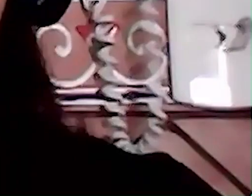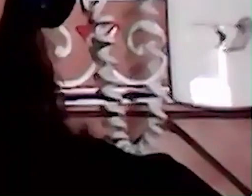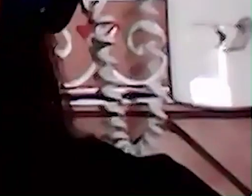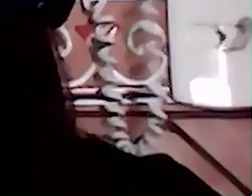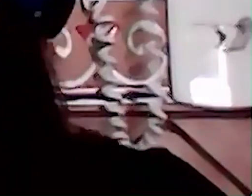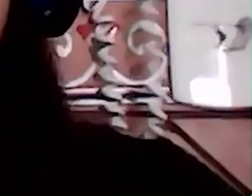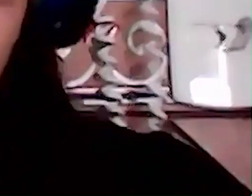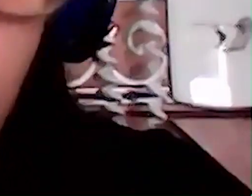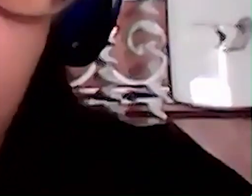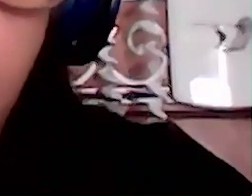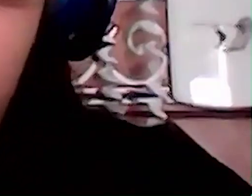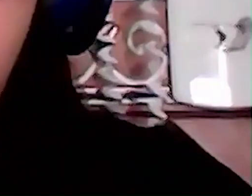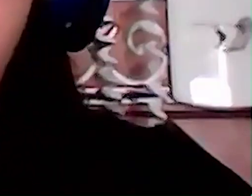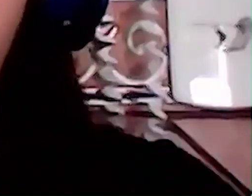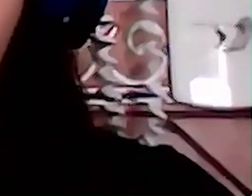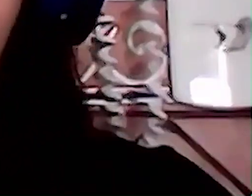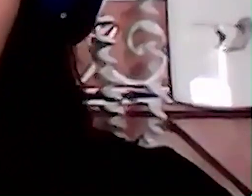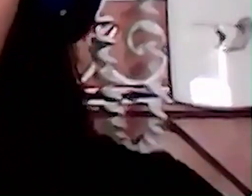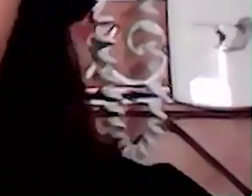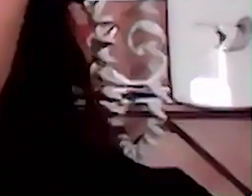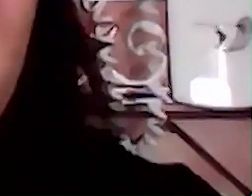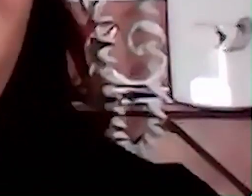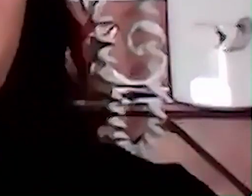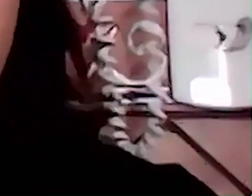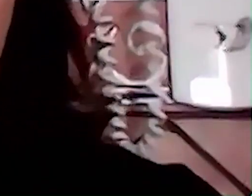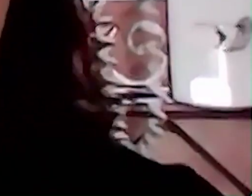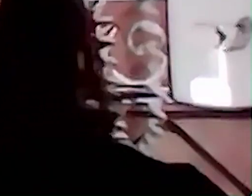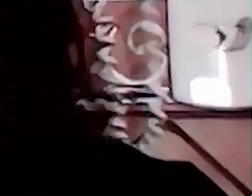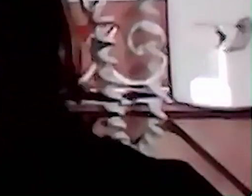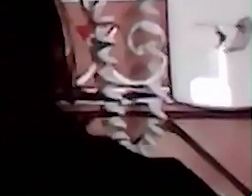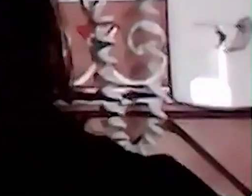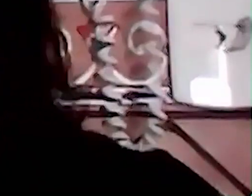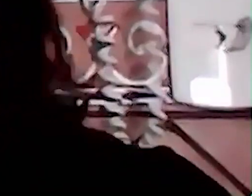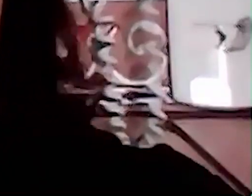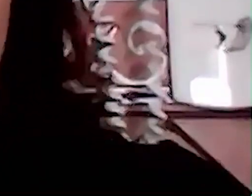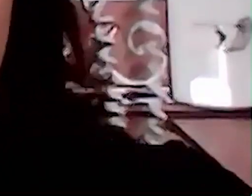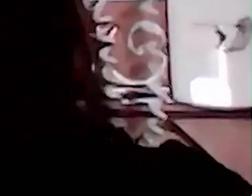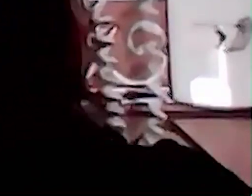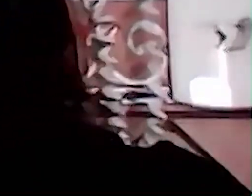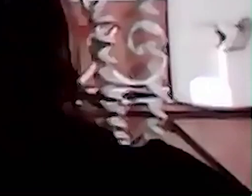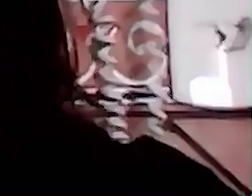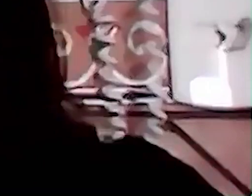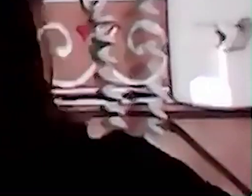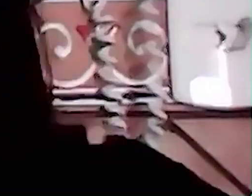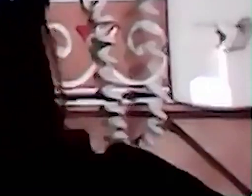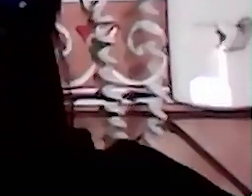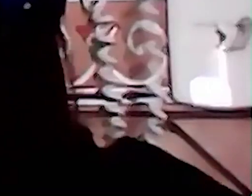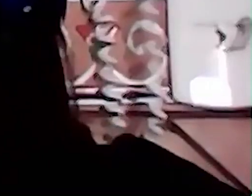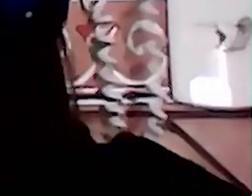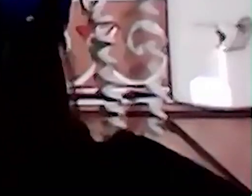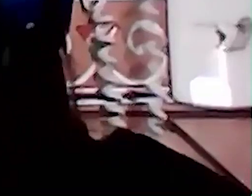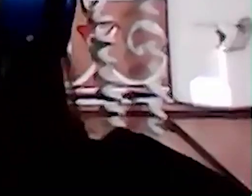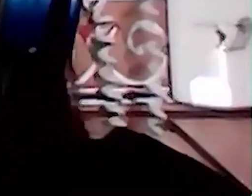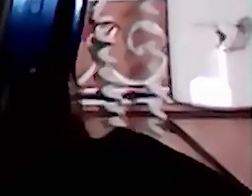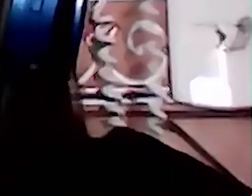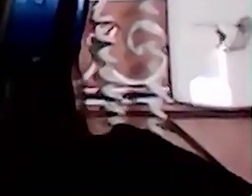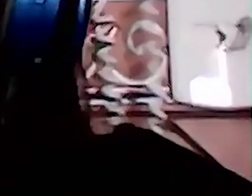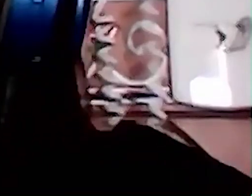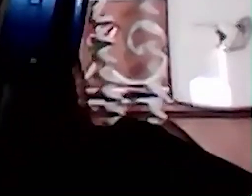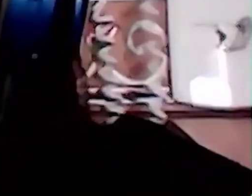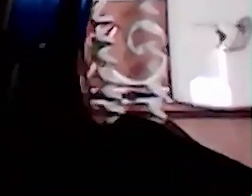mudar a própria vida da pessoa, a maneira como se pensa. Então,